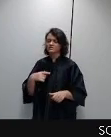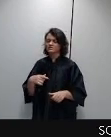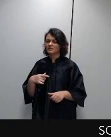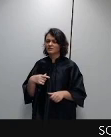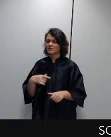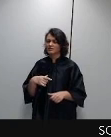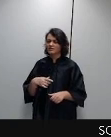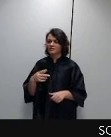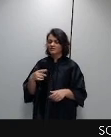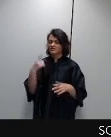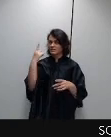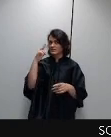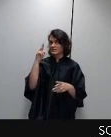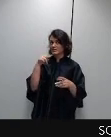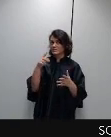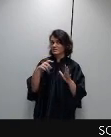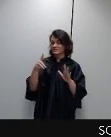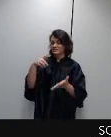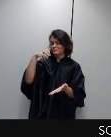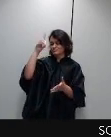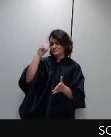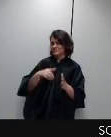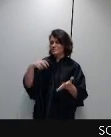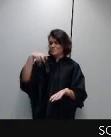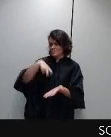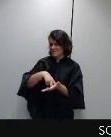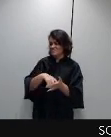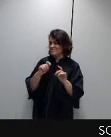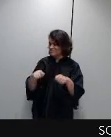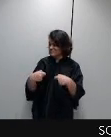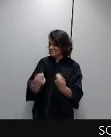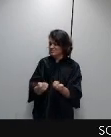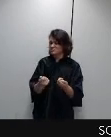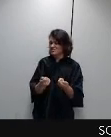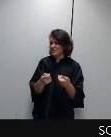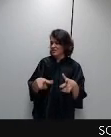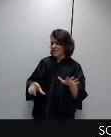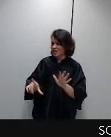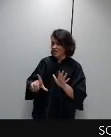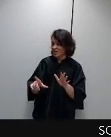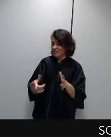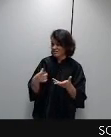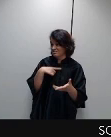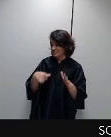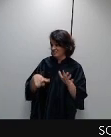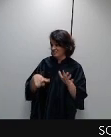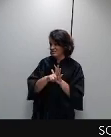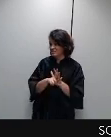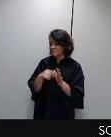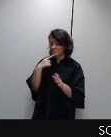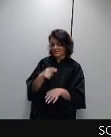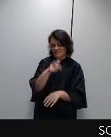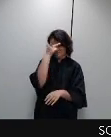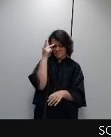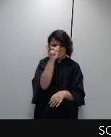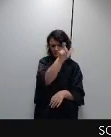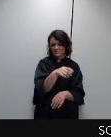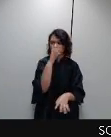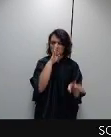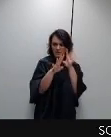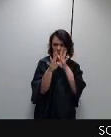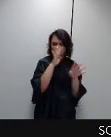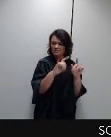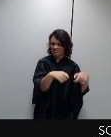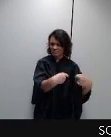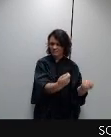Penal instituído o crescente de que a lei sancionador somente pode retroagir quando o benefício for esse preceito acolheu também